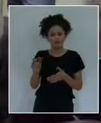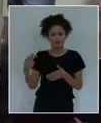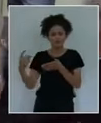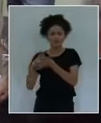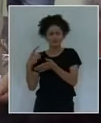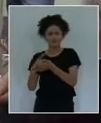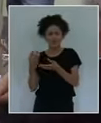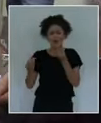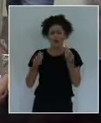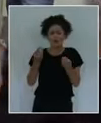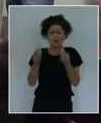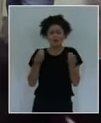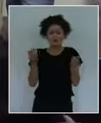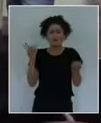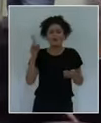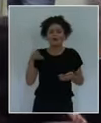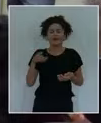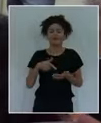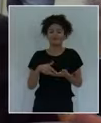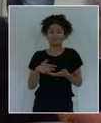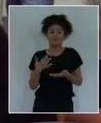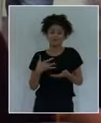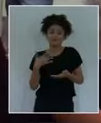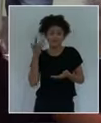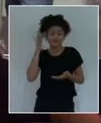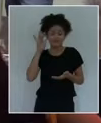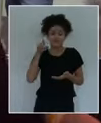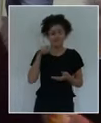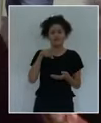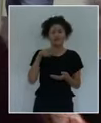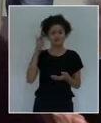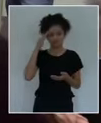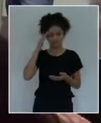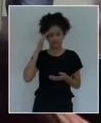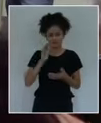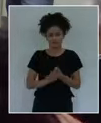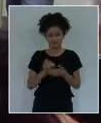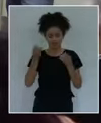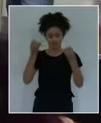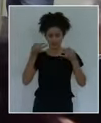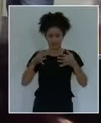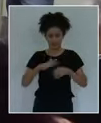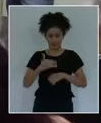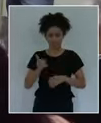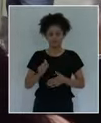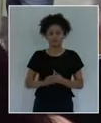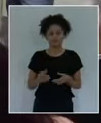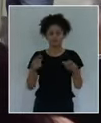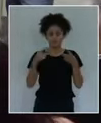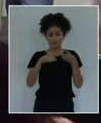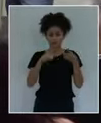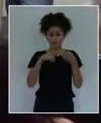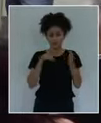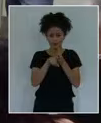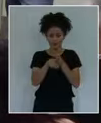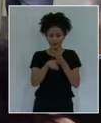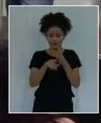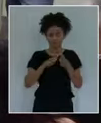tal, então, não sei, mas você sabe explicar melhor. A segunda é o seguinte,